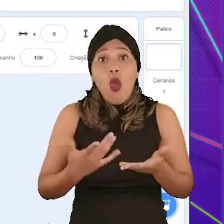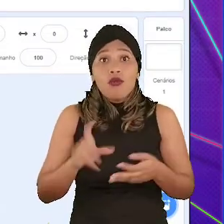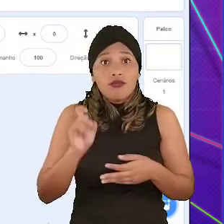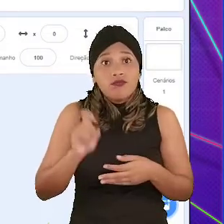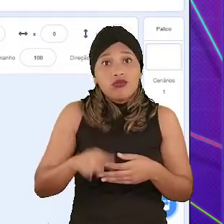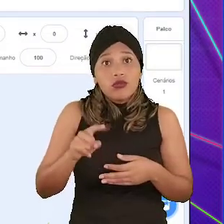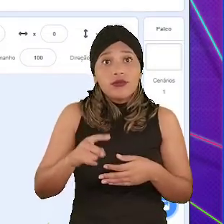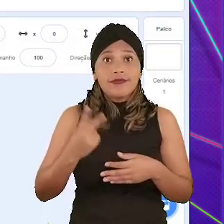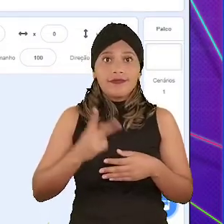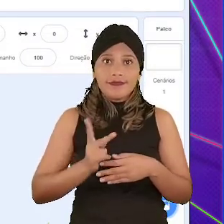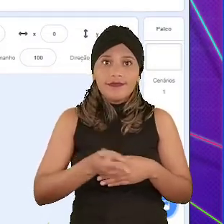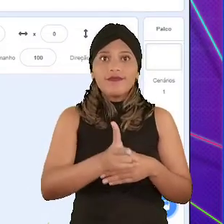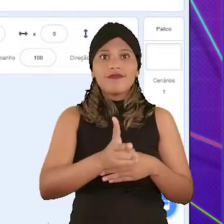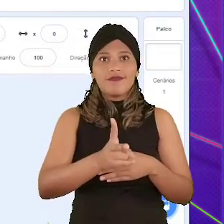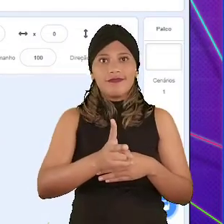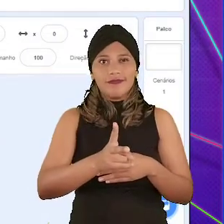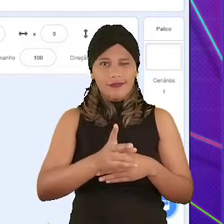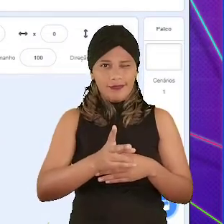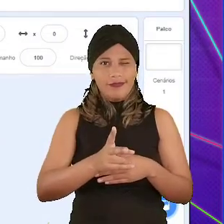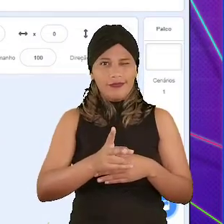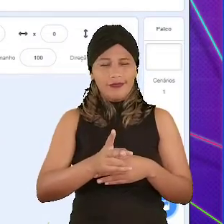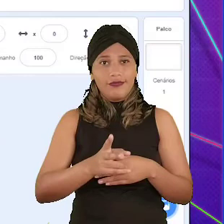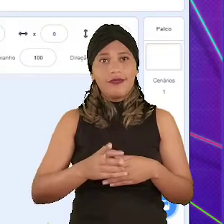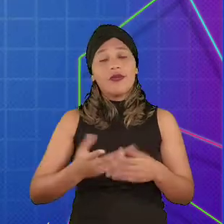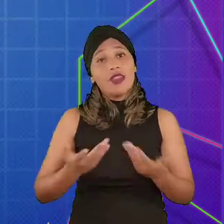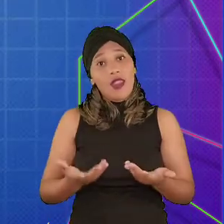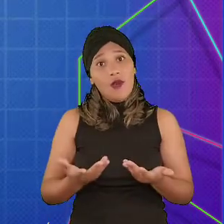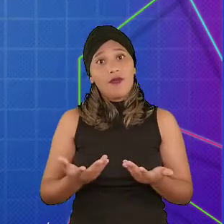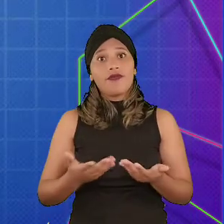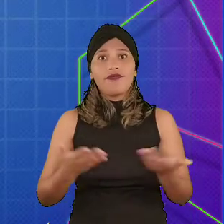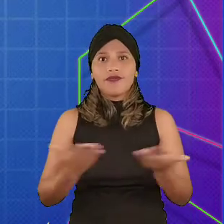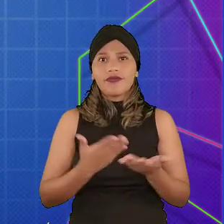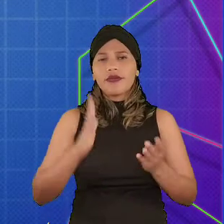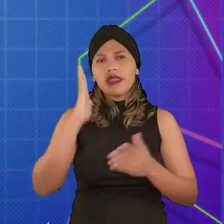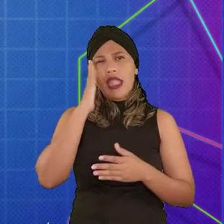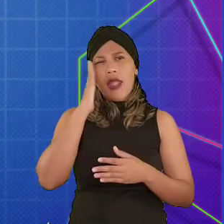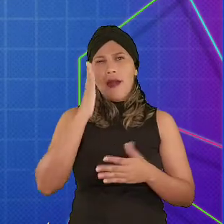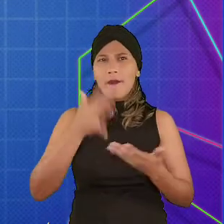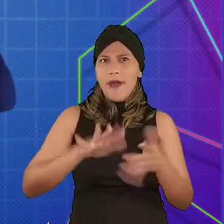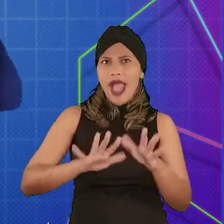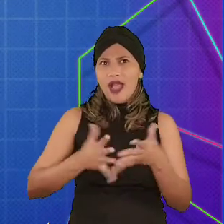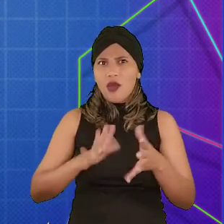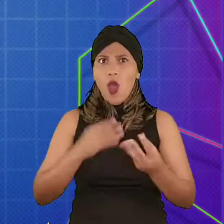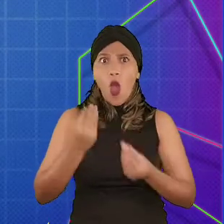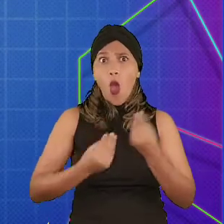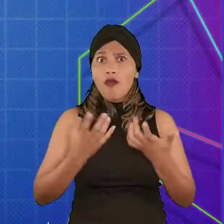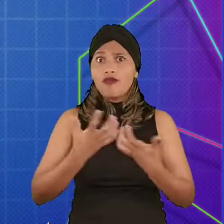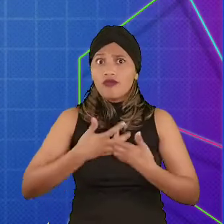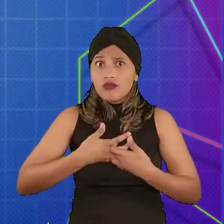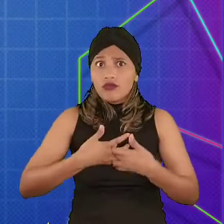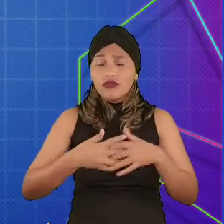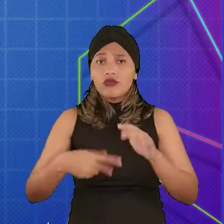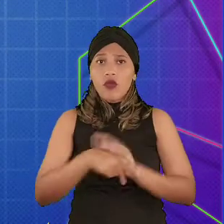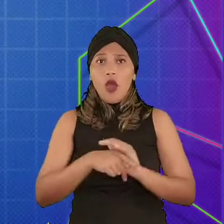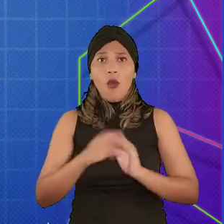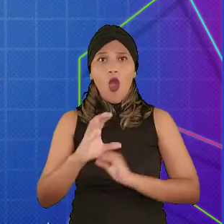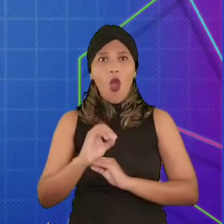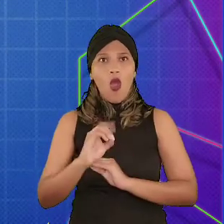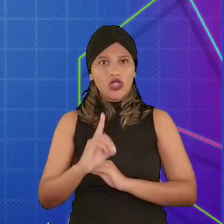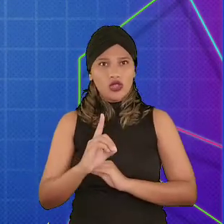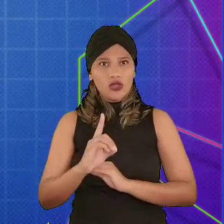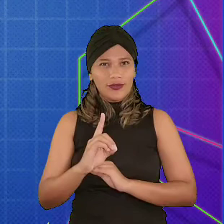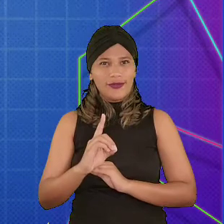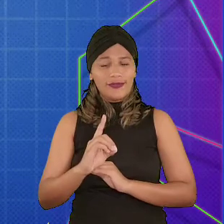você pode escolher qual será a técnica escolhida para sua sequência tomar um início então galerinha agora que você já sabe mais ou menos como vai